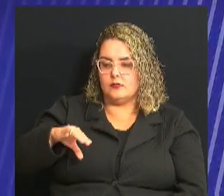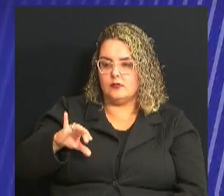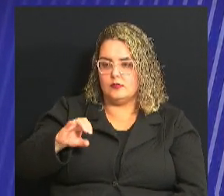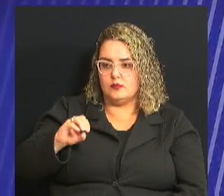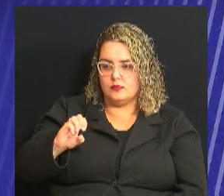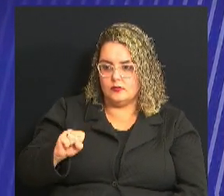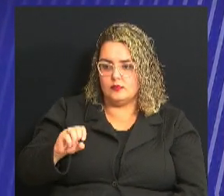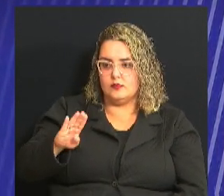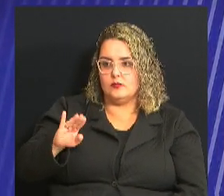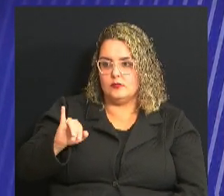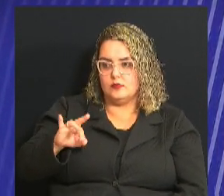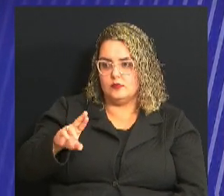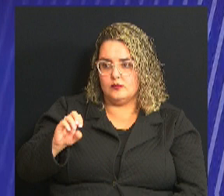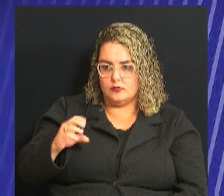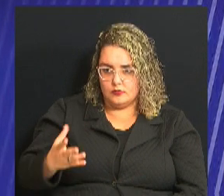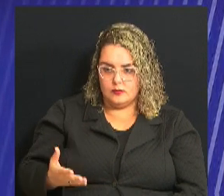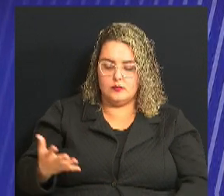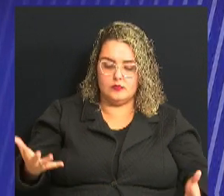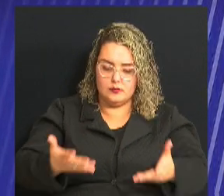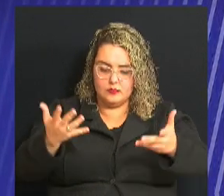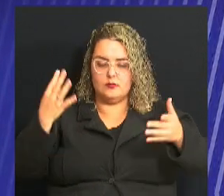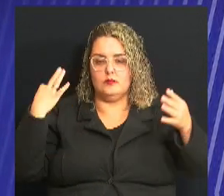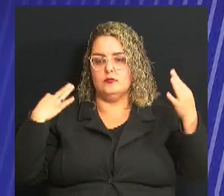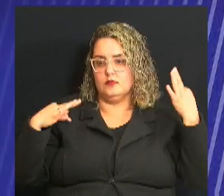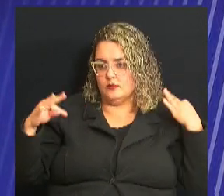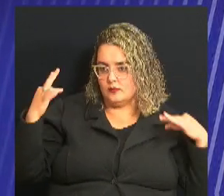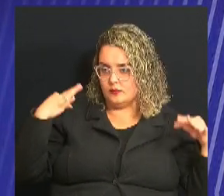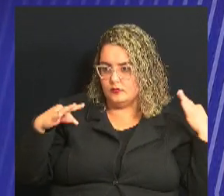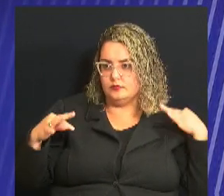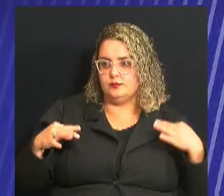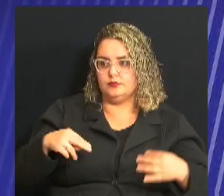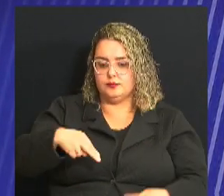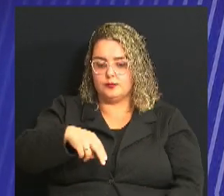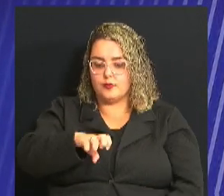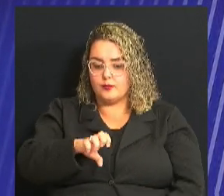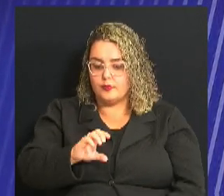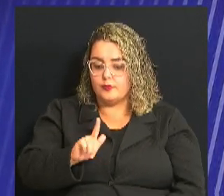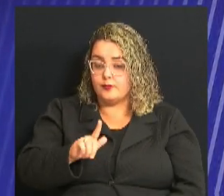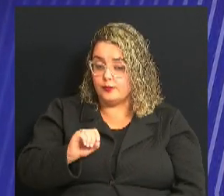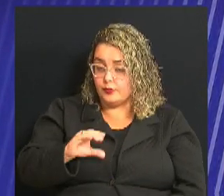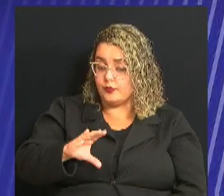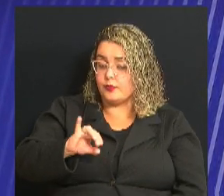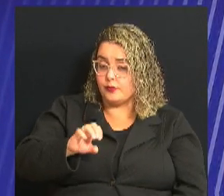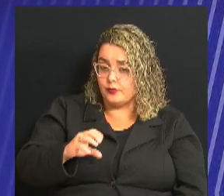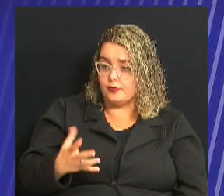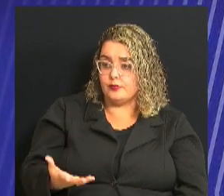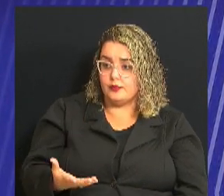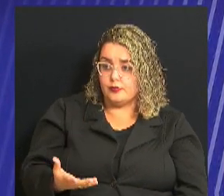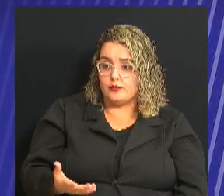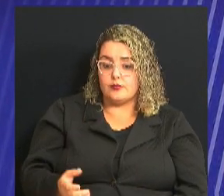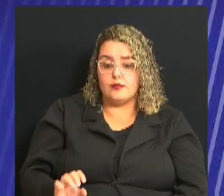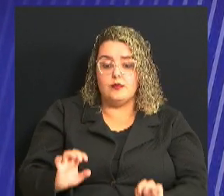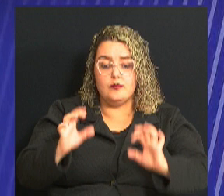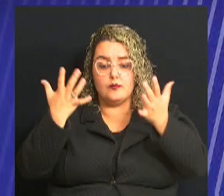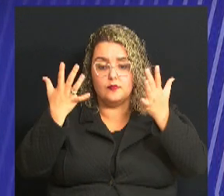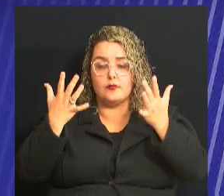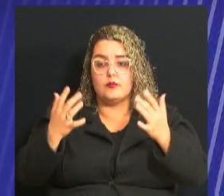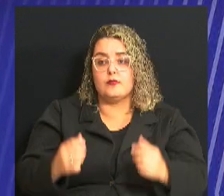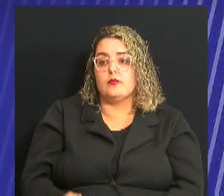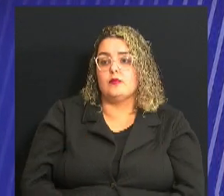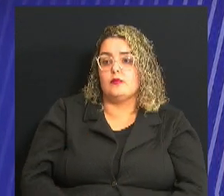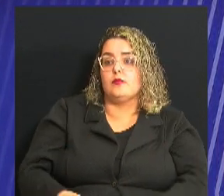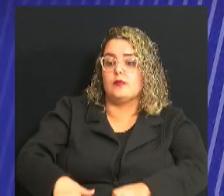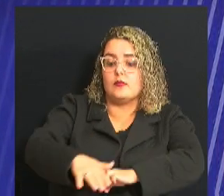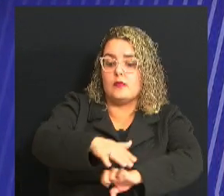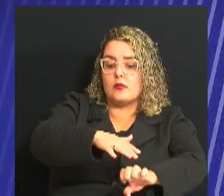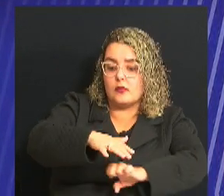na promoção do turismo, de negócio principalmente, na realização de eventos empresariais na nossa